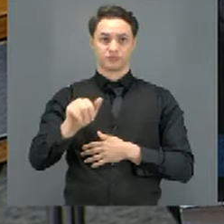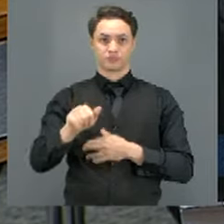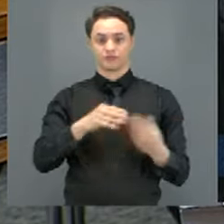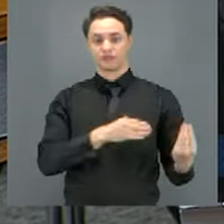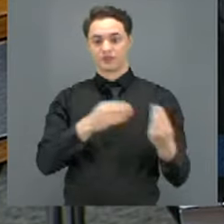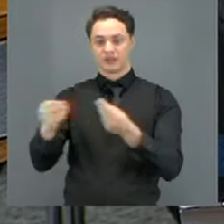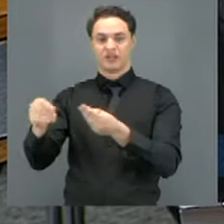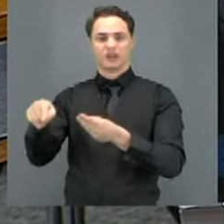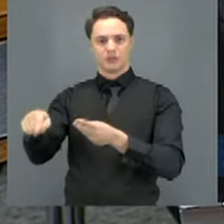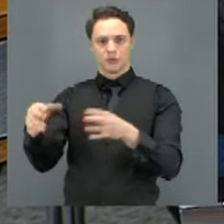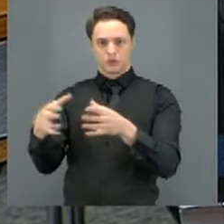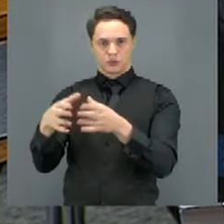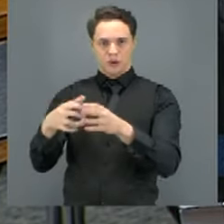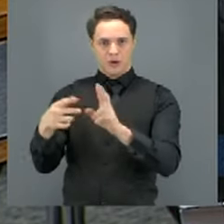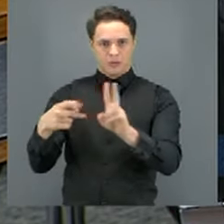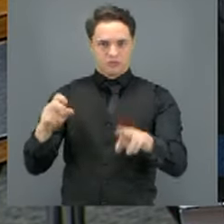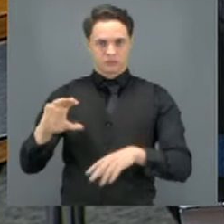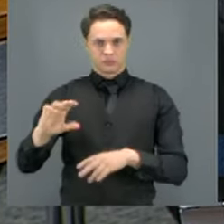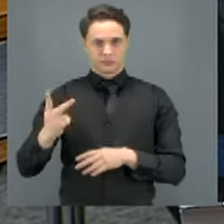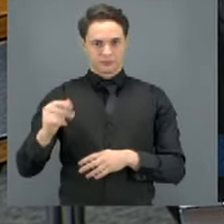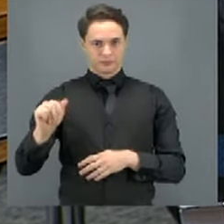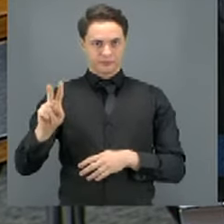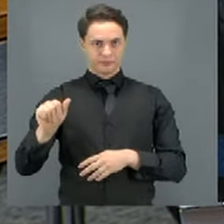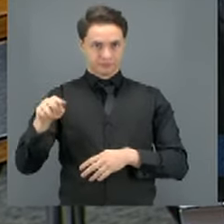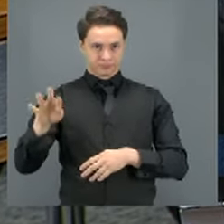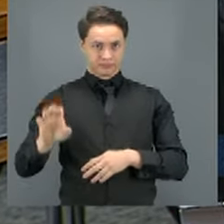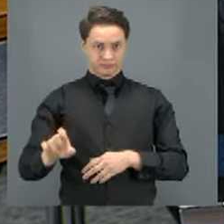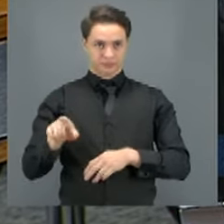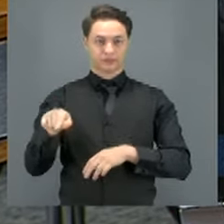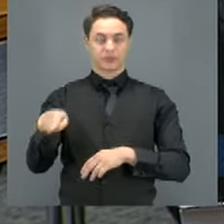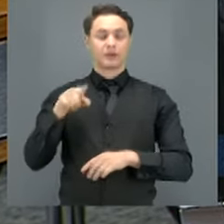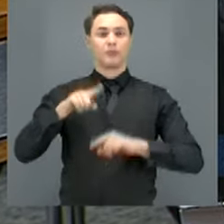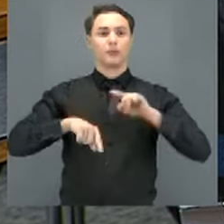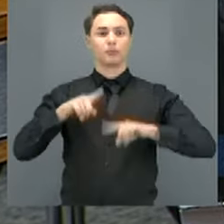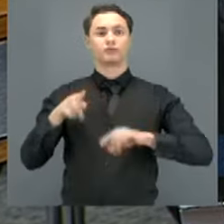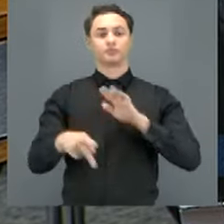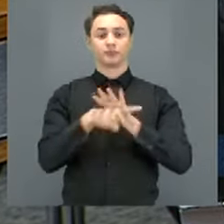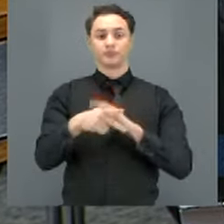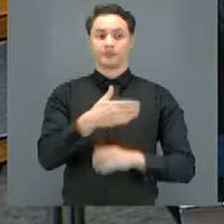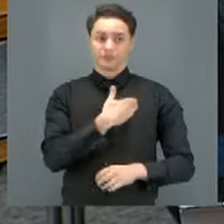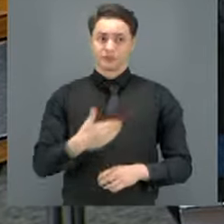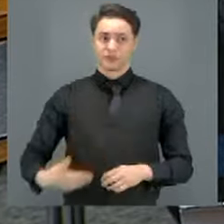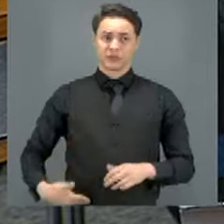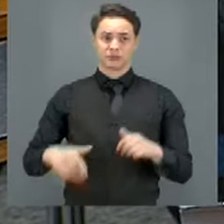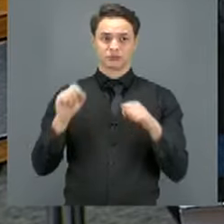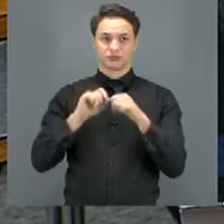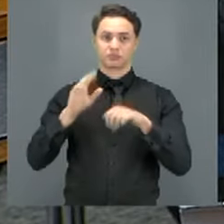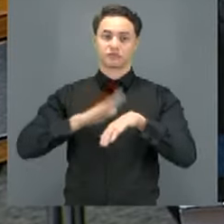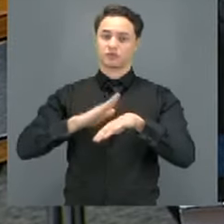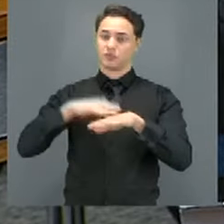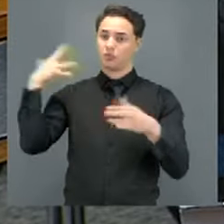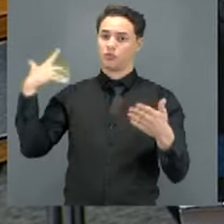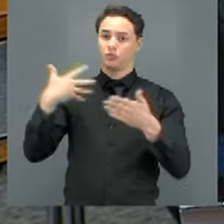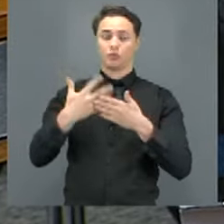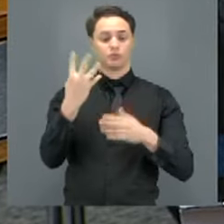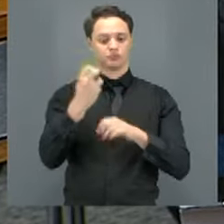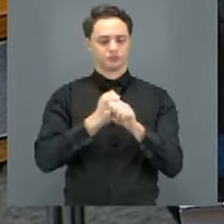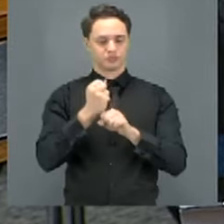Chavante. Isso é uma das caminhonetes e um dos equipamentos que o governo do estado fez ao longo desses